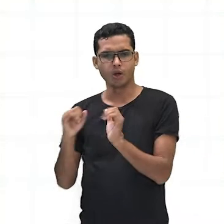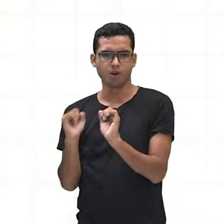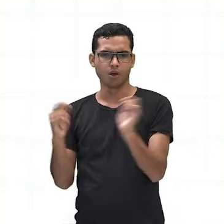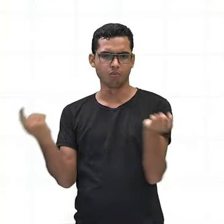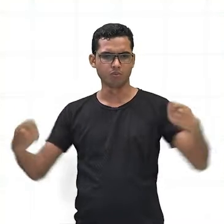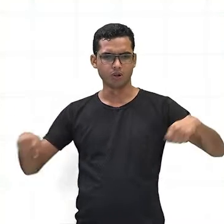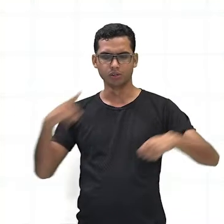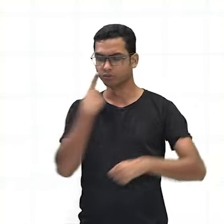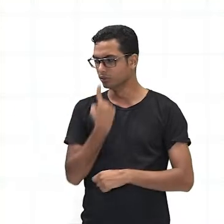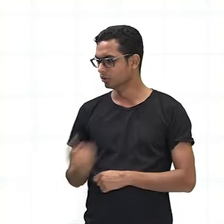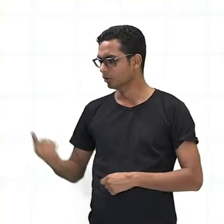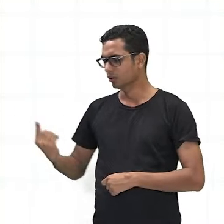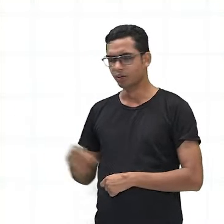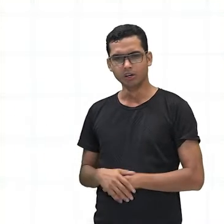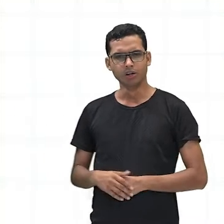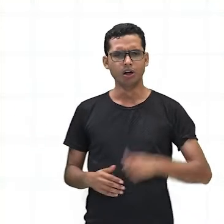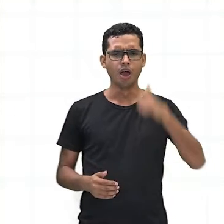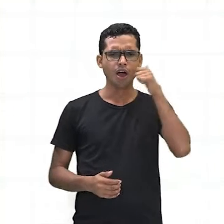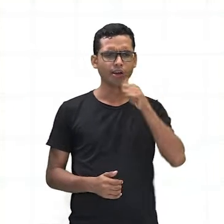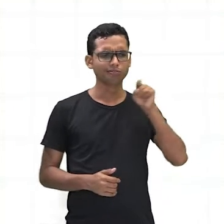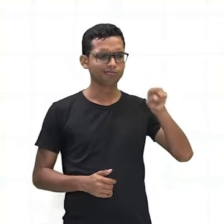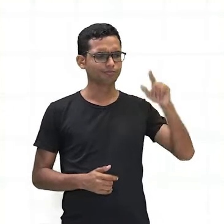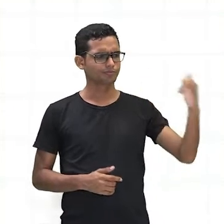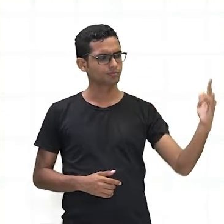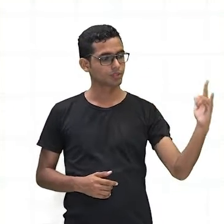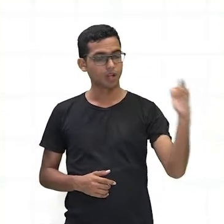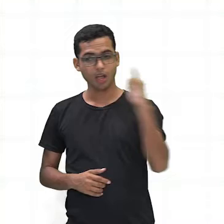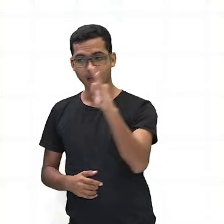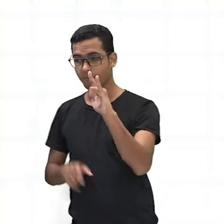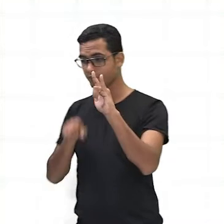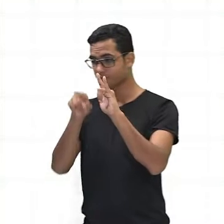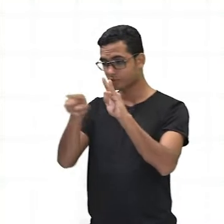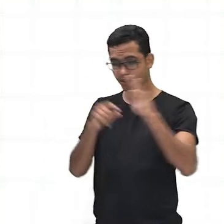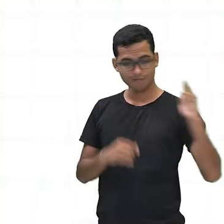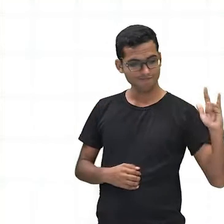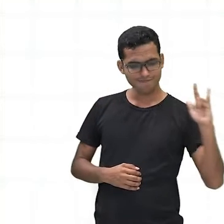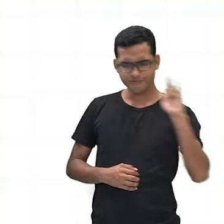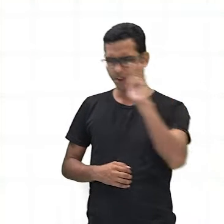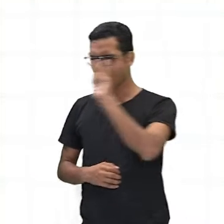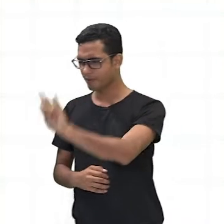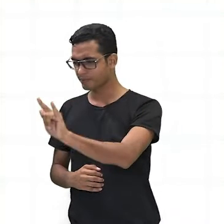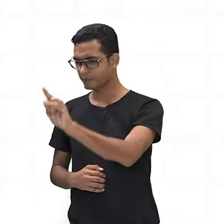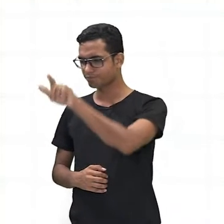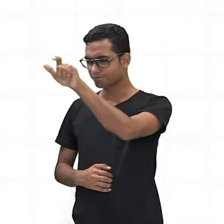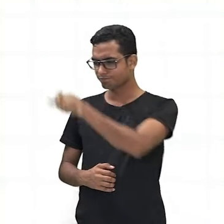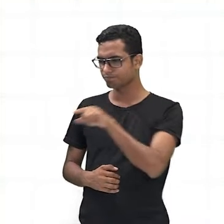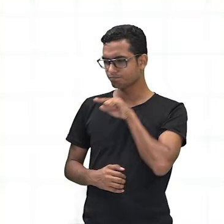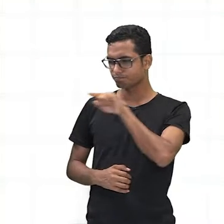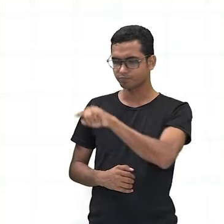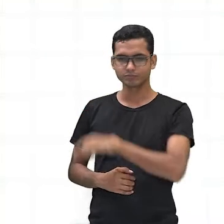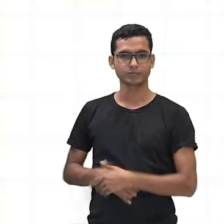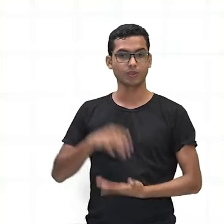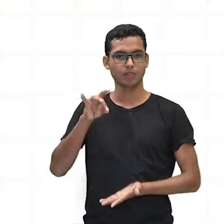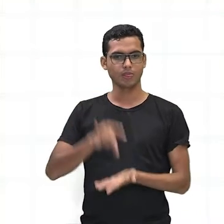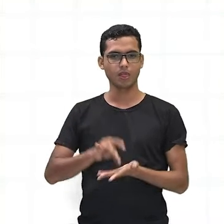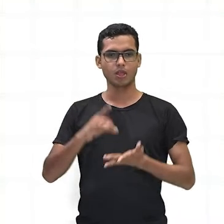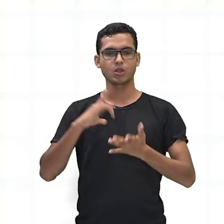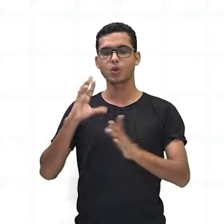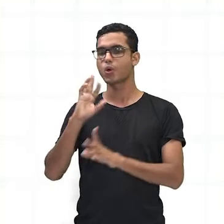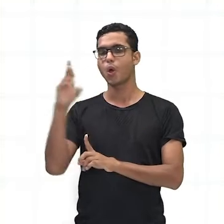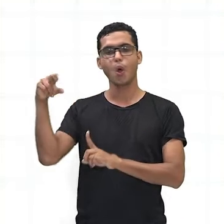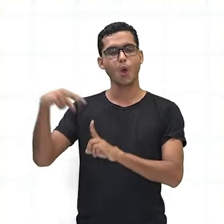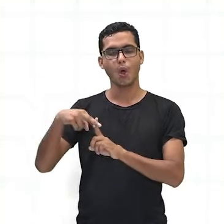quem? Ela ama você, né? Ela te ama, certo? Então, estou me referindo